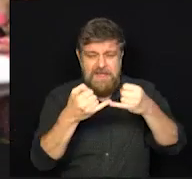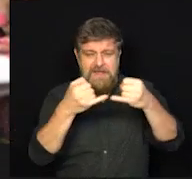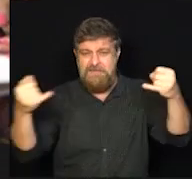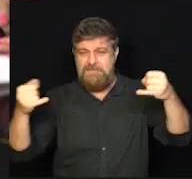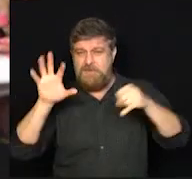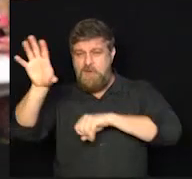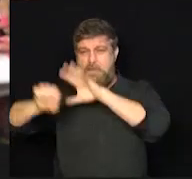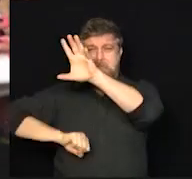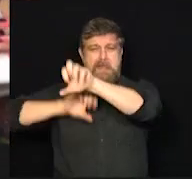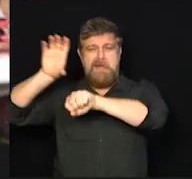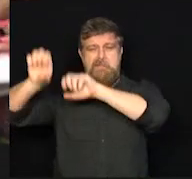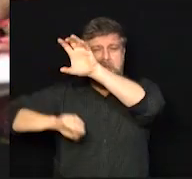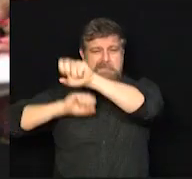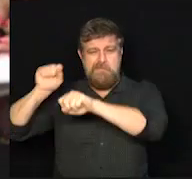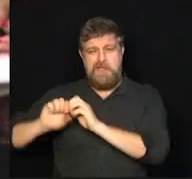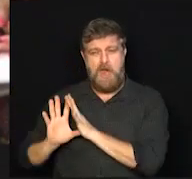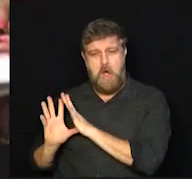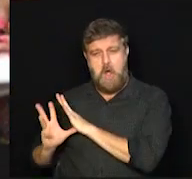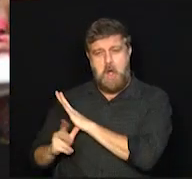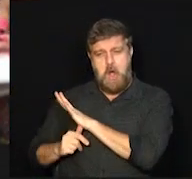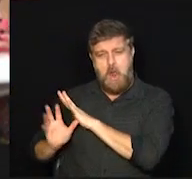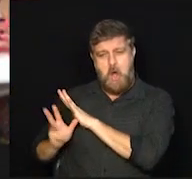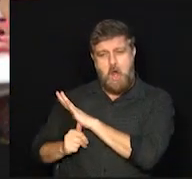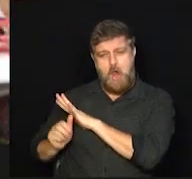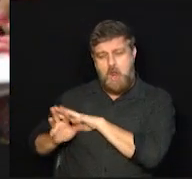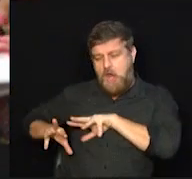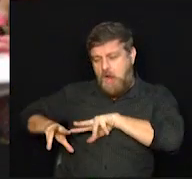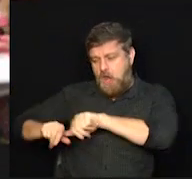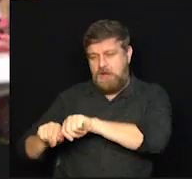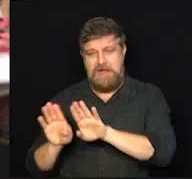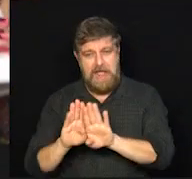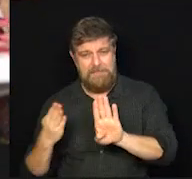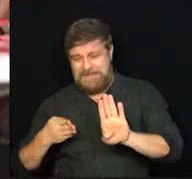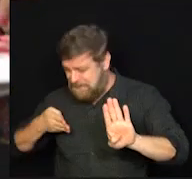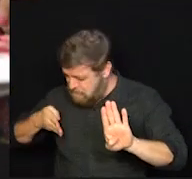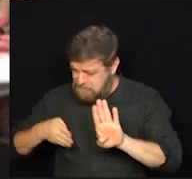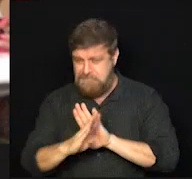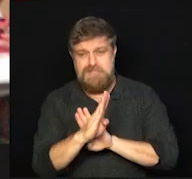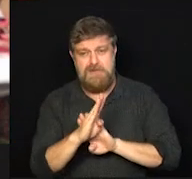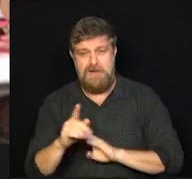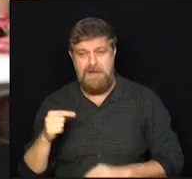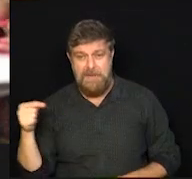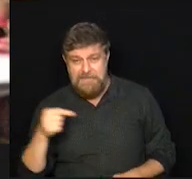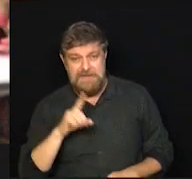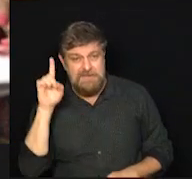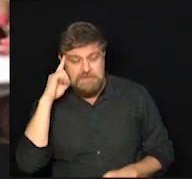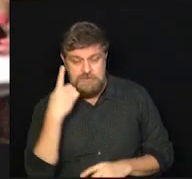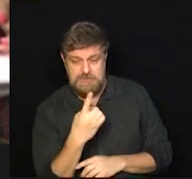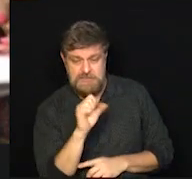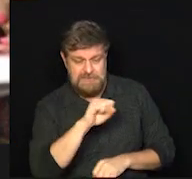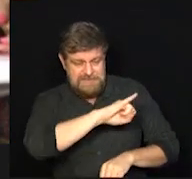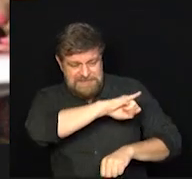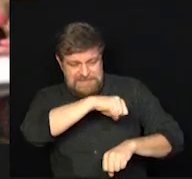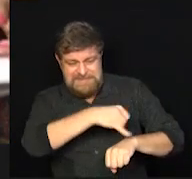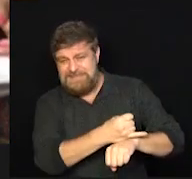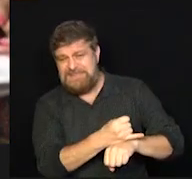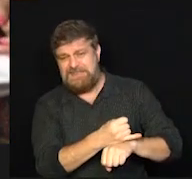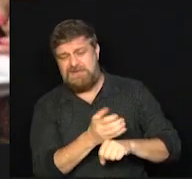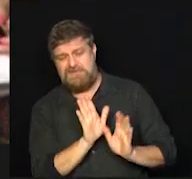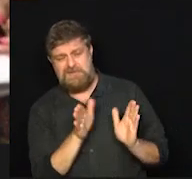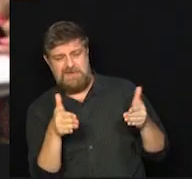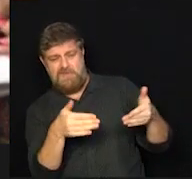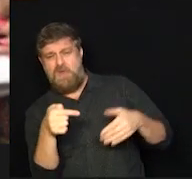de cabos de arrombamento de porta mas esse de 18 Danilo especial